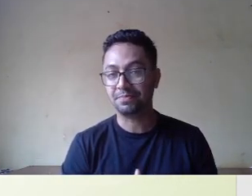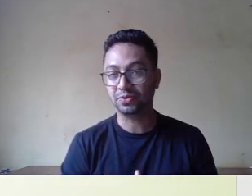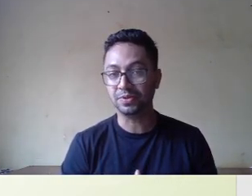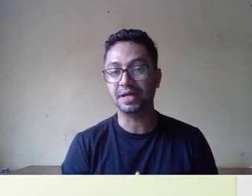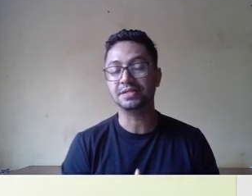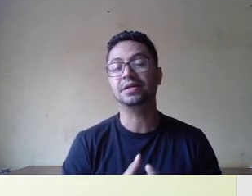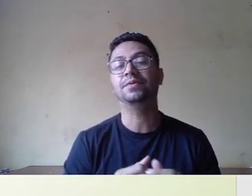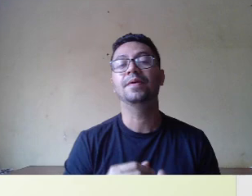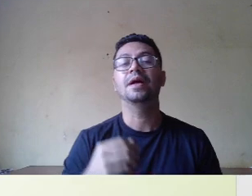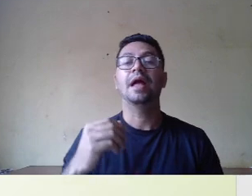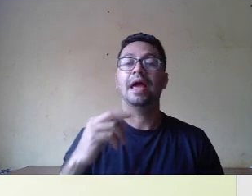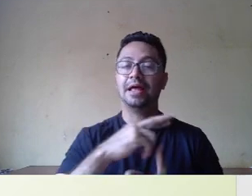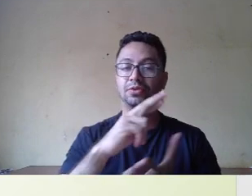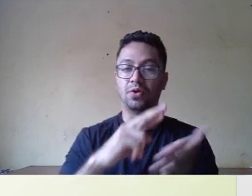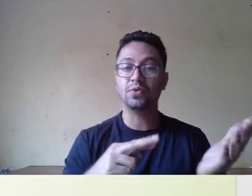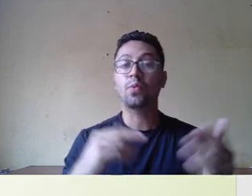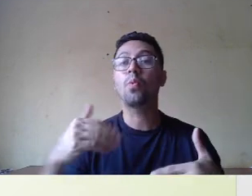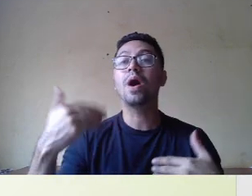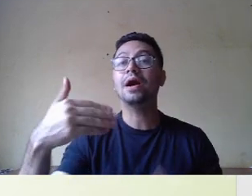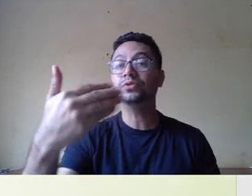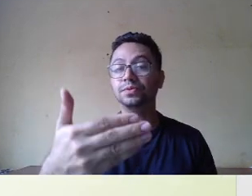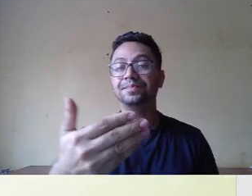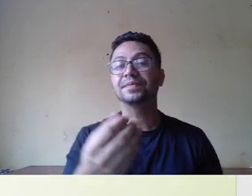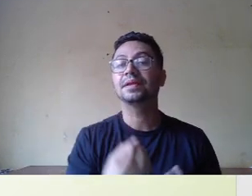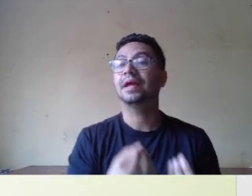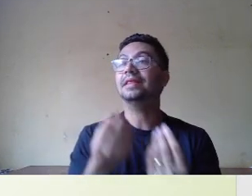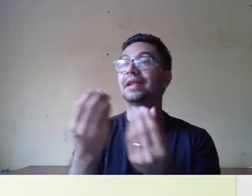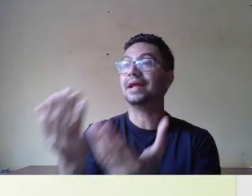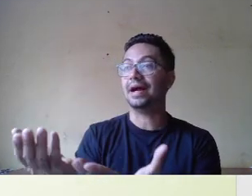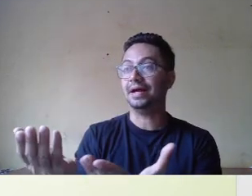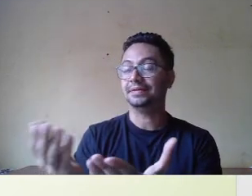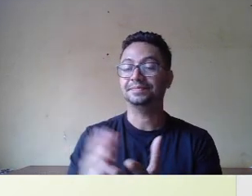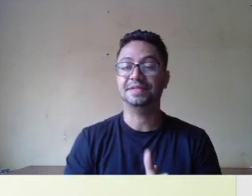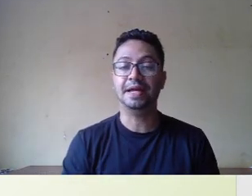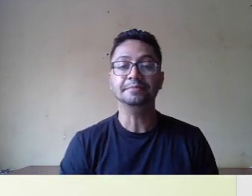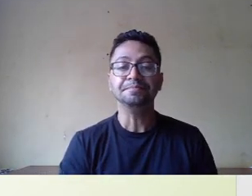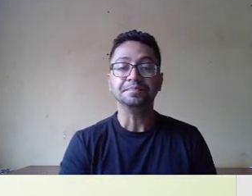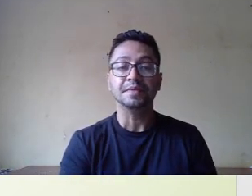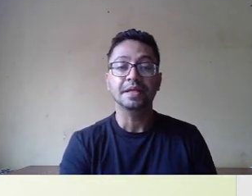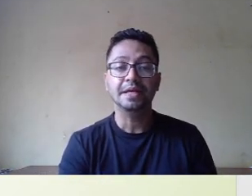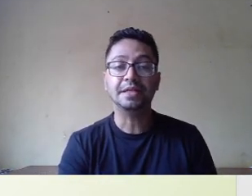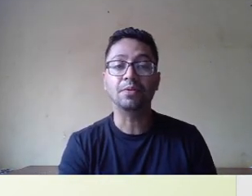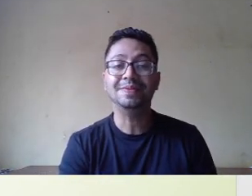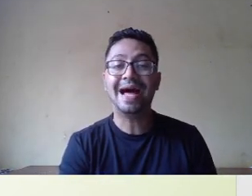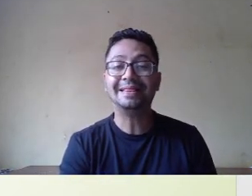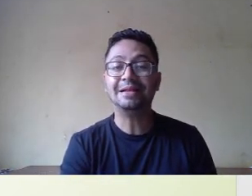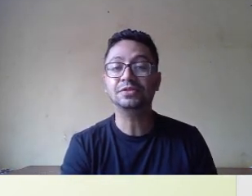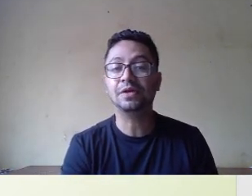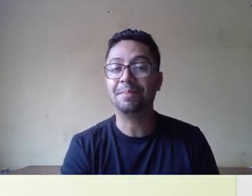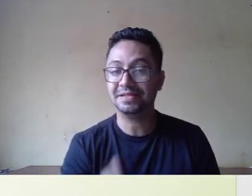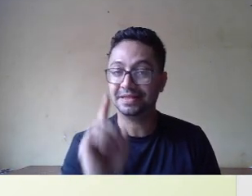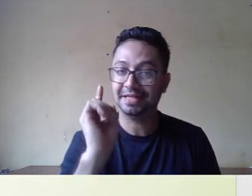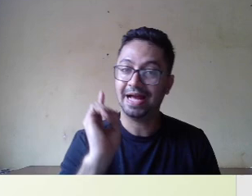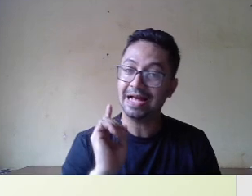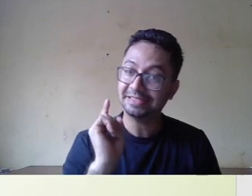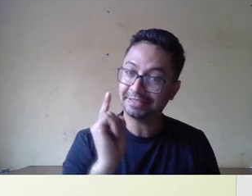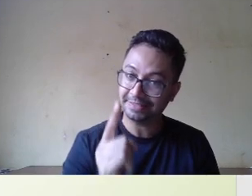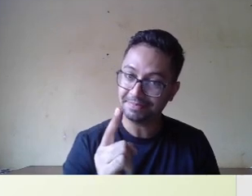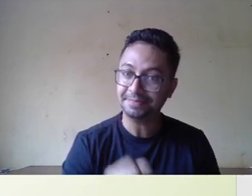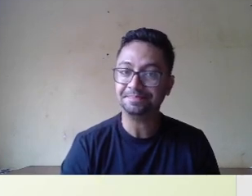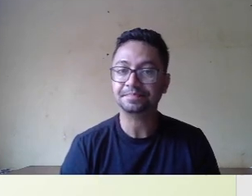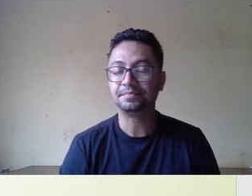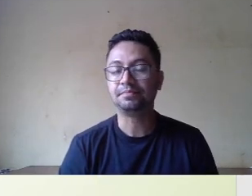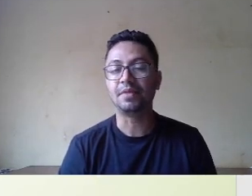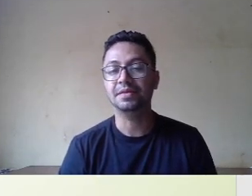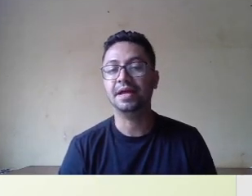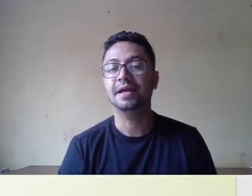parte para o português. Então, relatório quando entregar, né? Então, na tradução apresentada